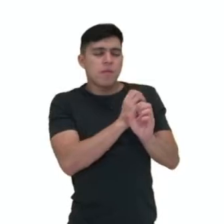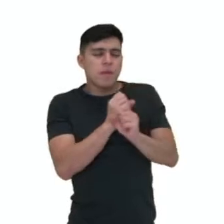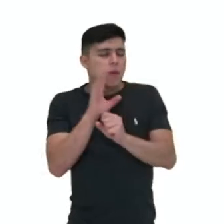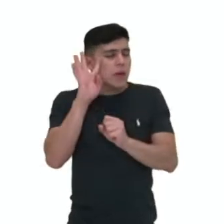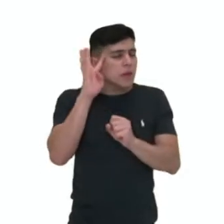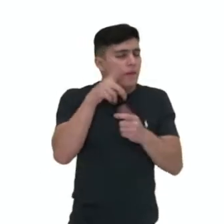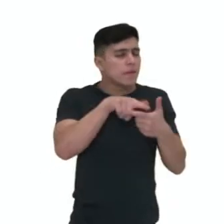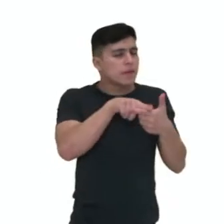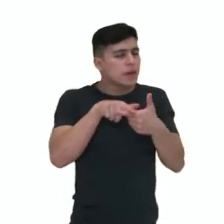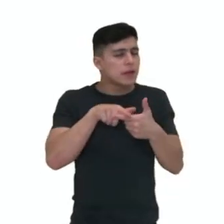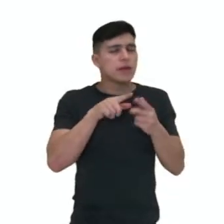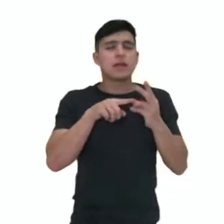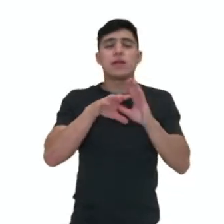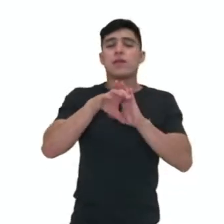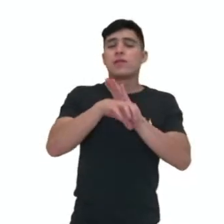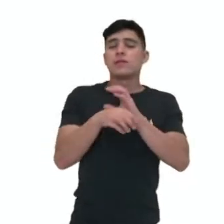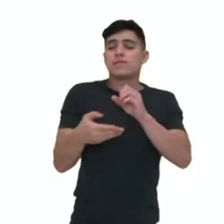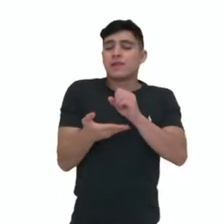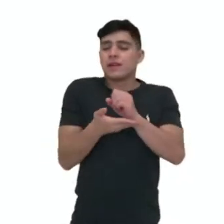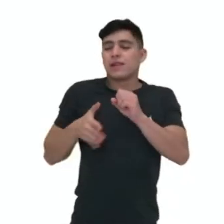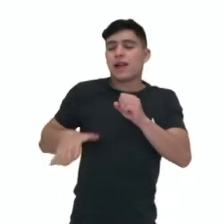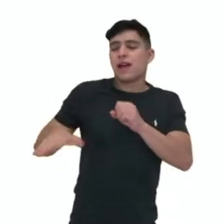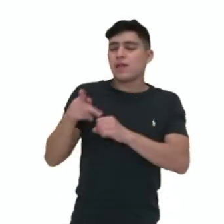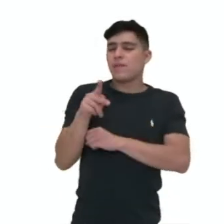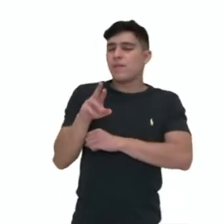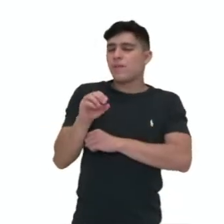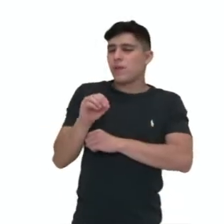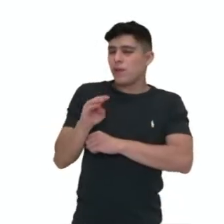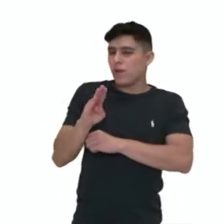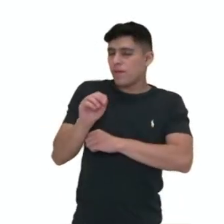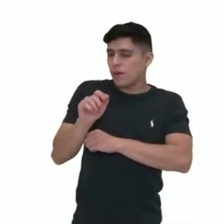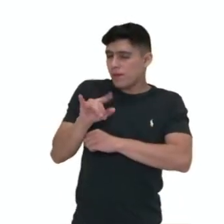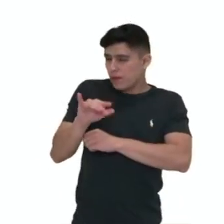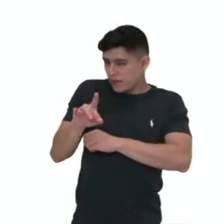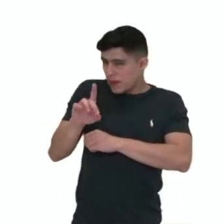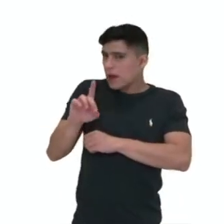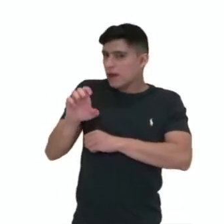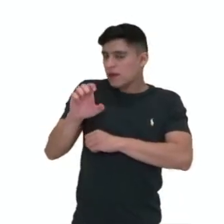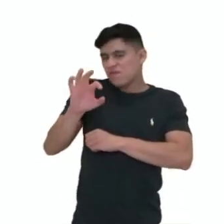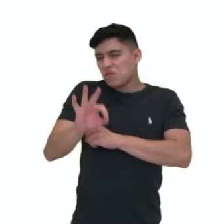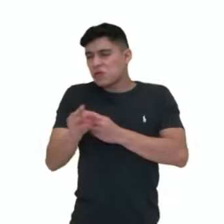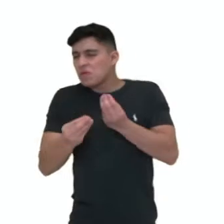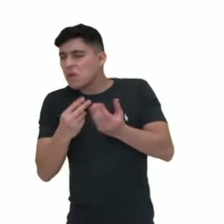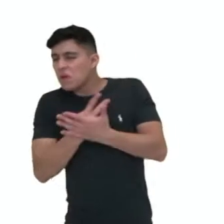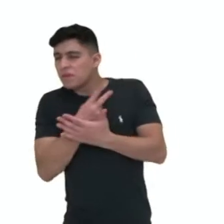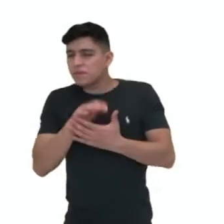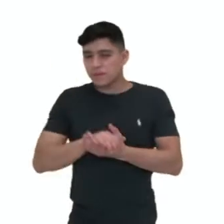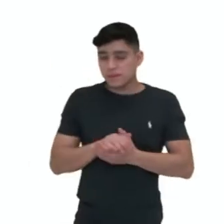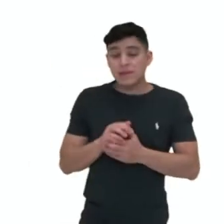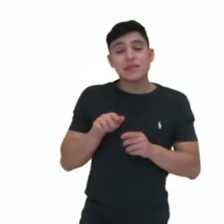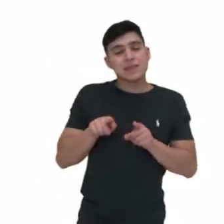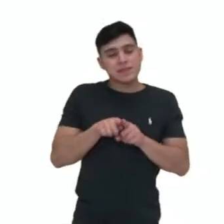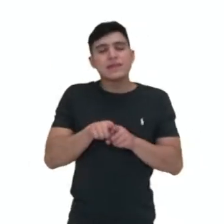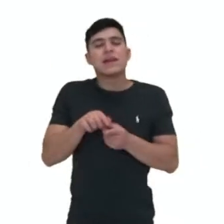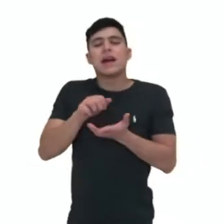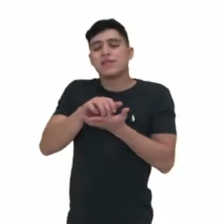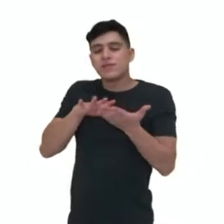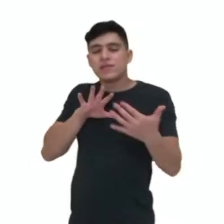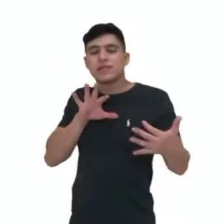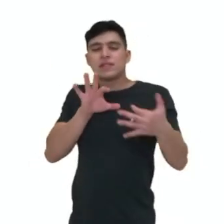conceitos básicos relacionados com probabilidade. E solucionar também exercícios relacionados ao dihibridismo, né, que aí a